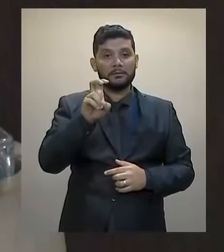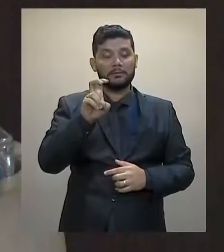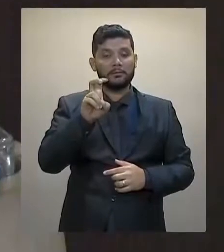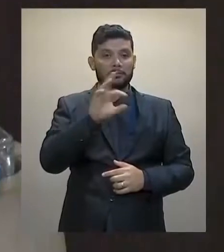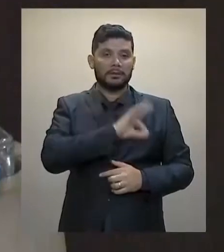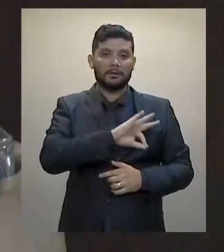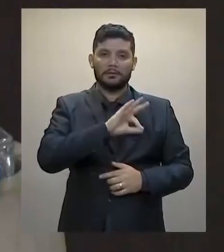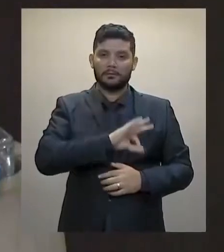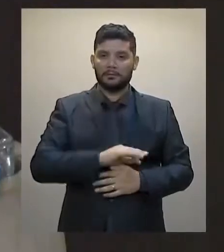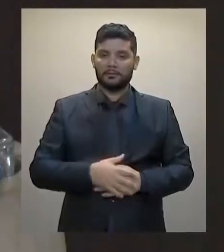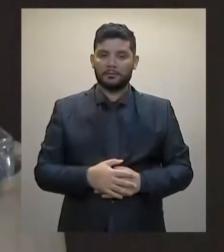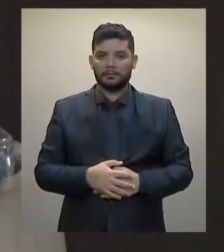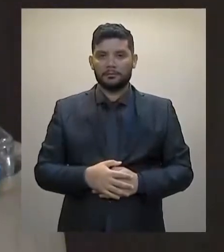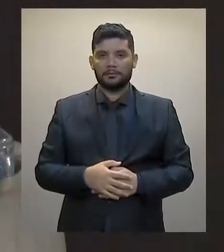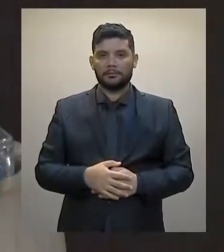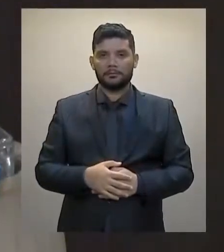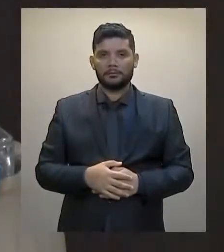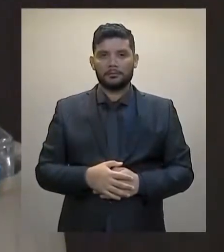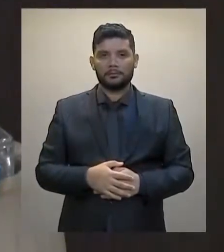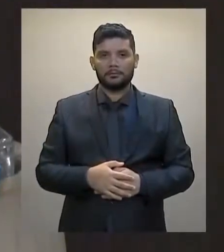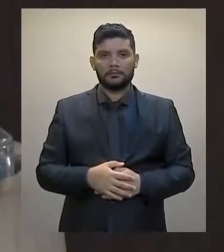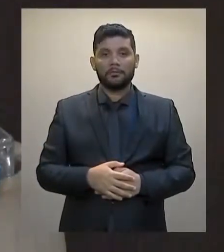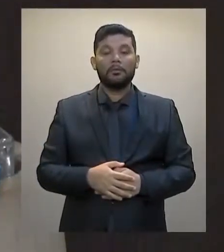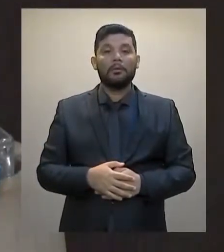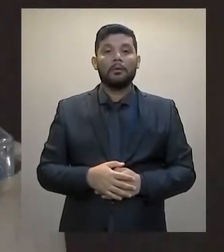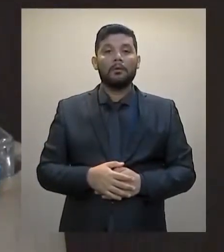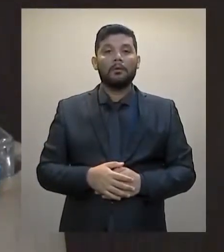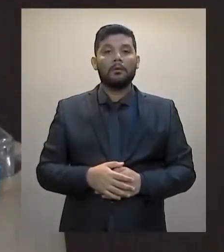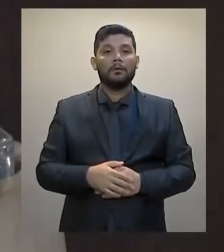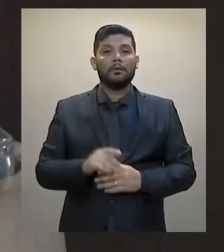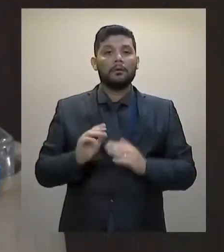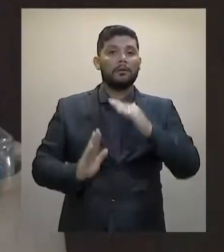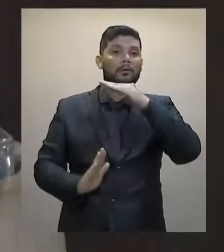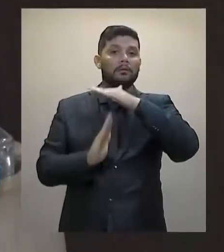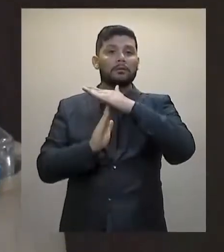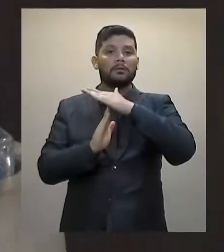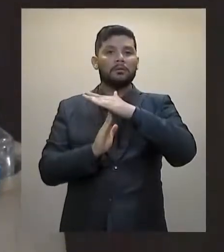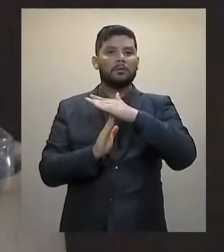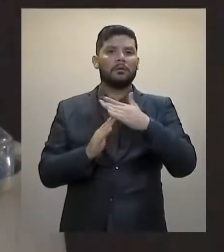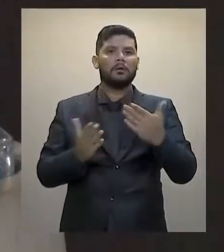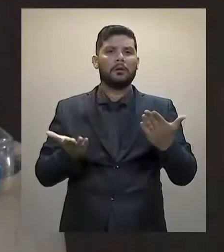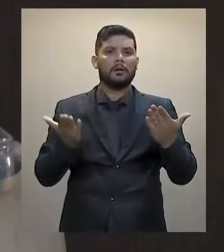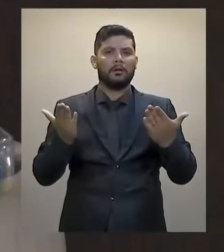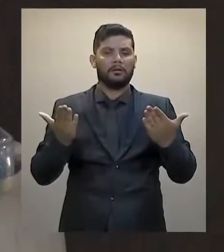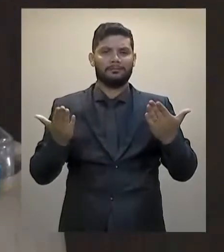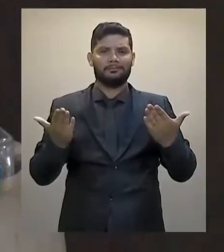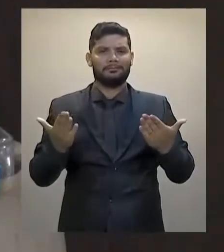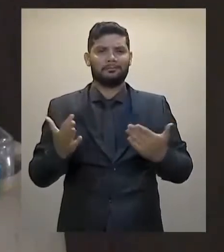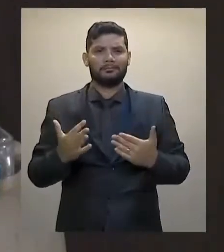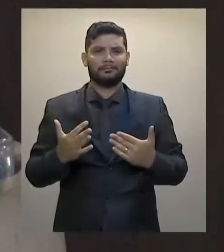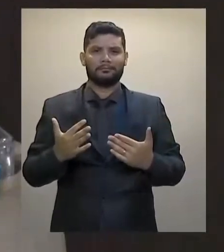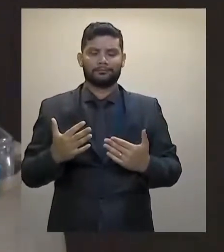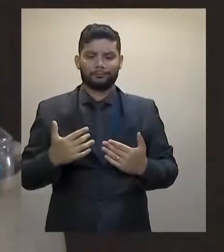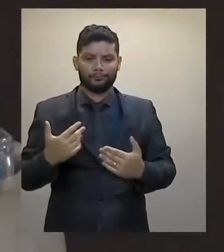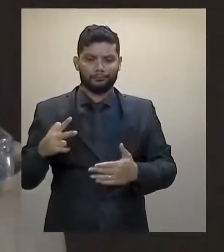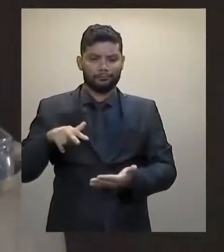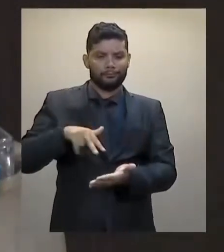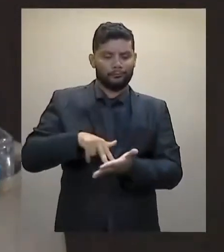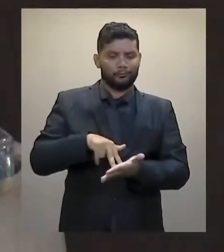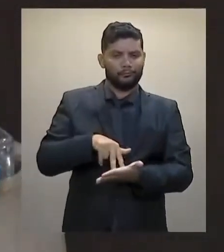mínimos. O topo das carreiras, um diplomata chega